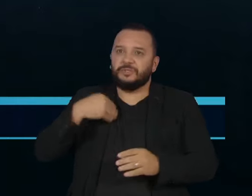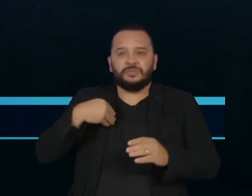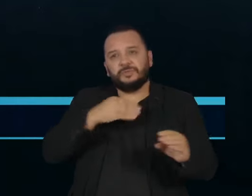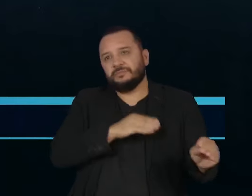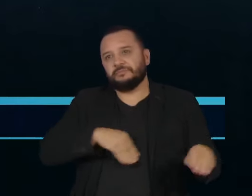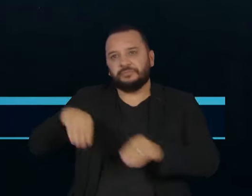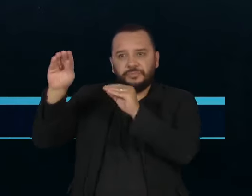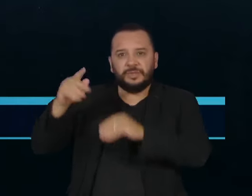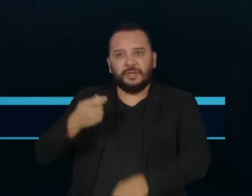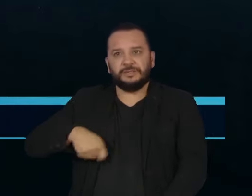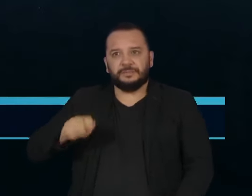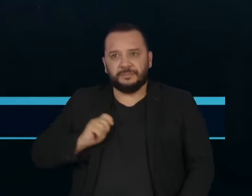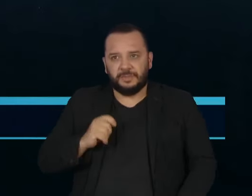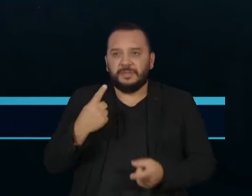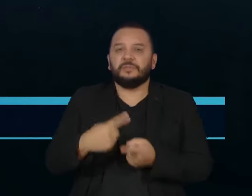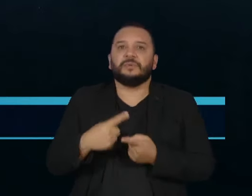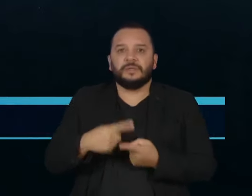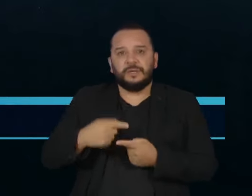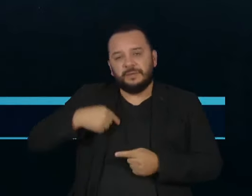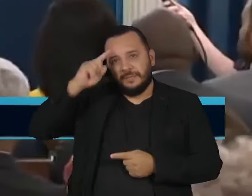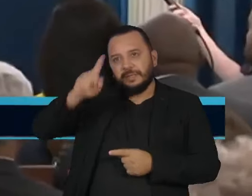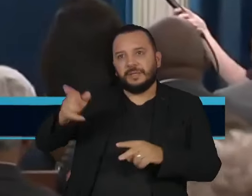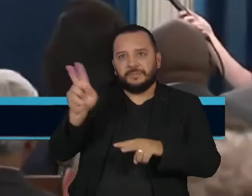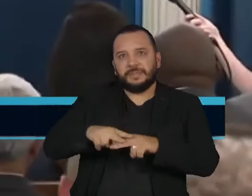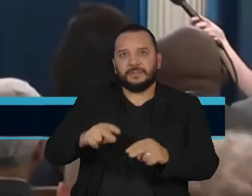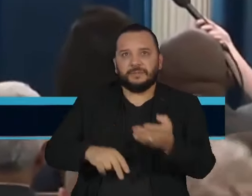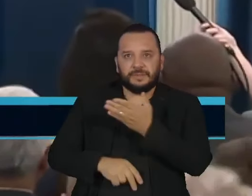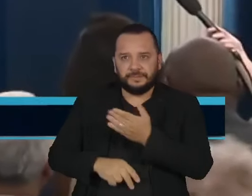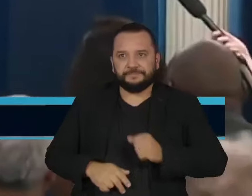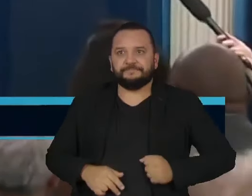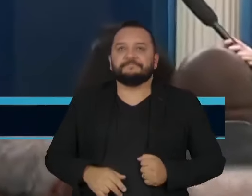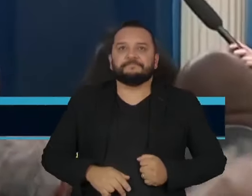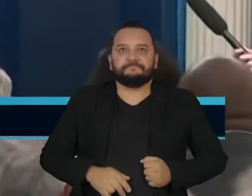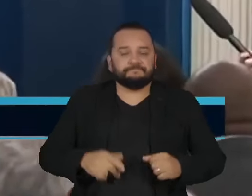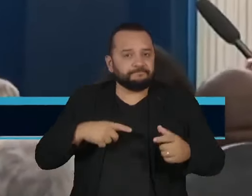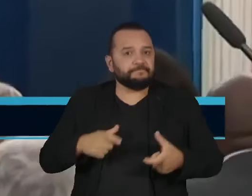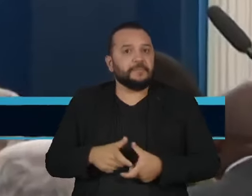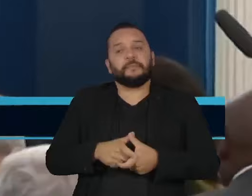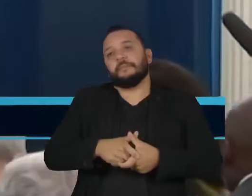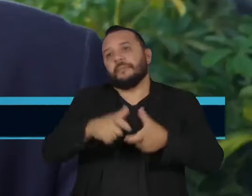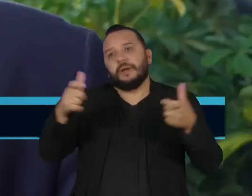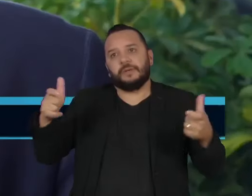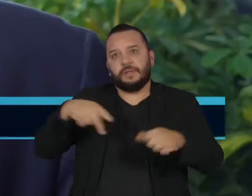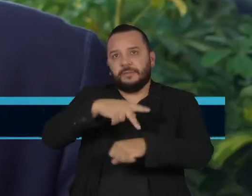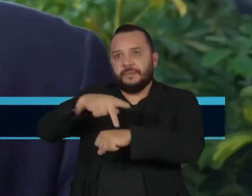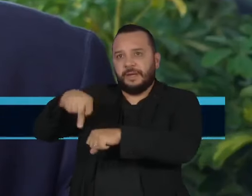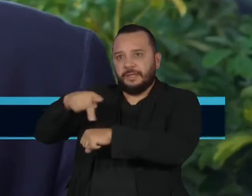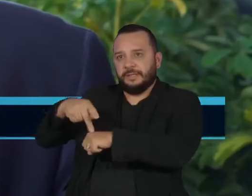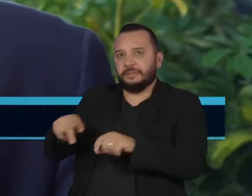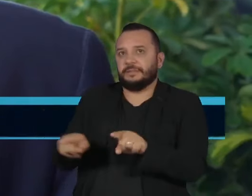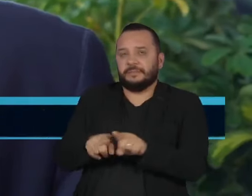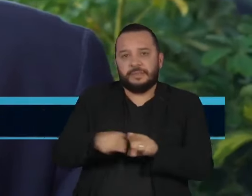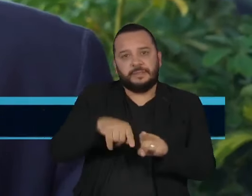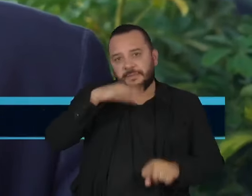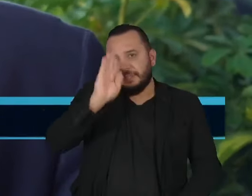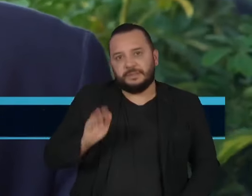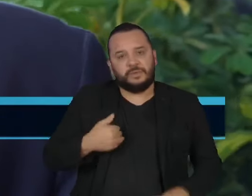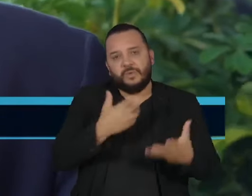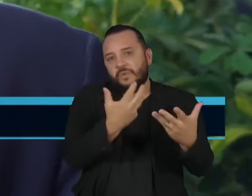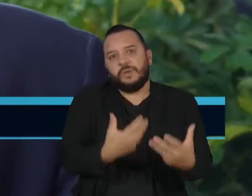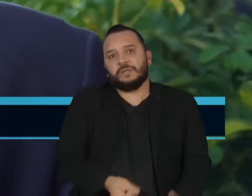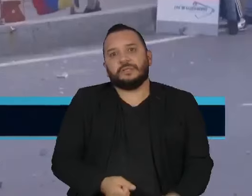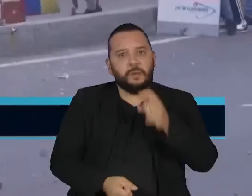Espanha, após ser alvo de um mandado de prisão. A maioria da comunidade internacional, inclusive o Brasil, não reconhece a